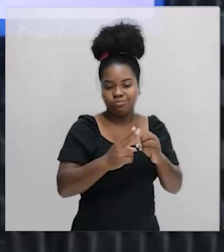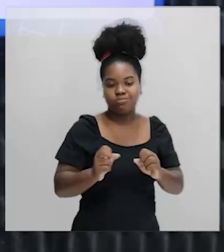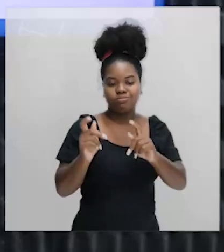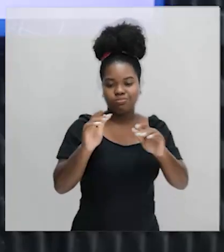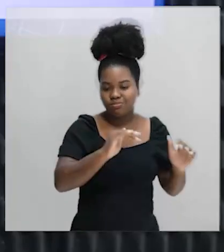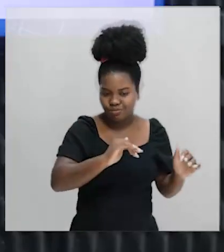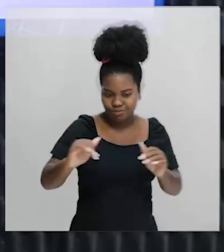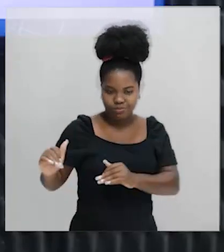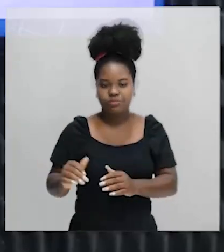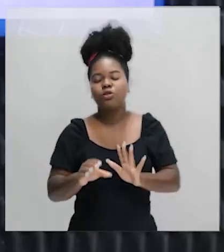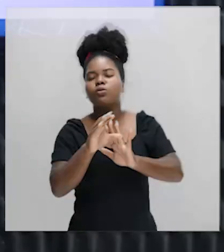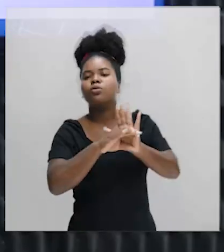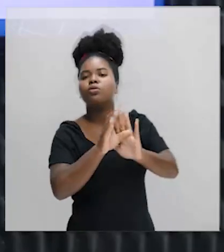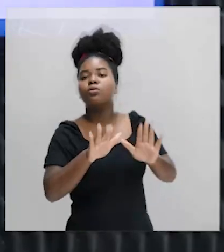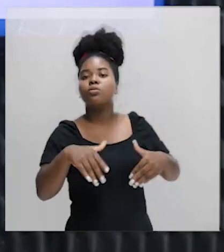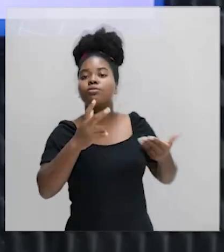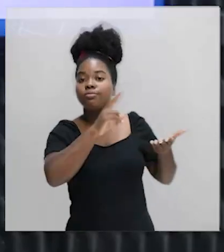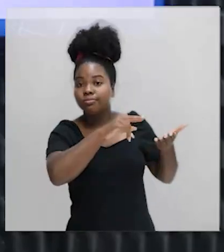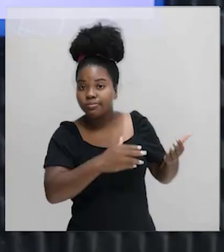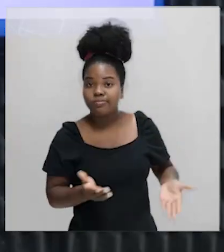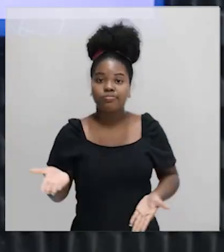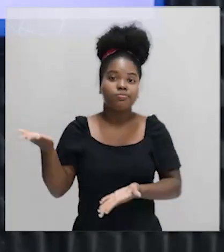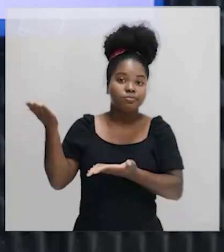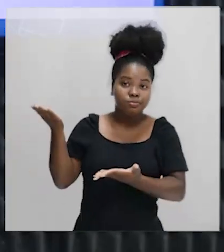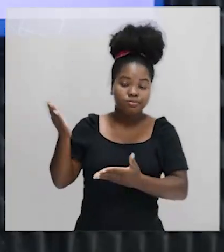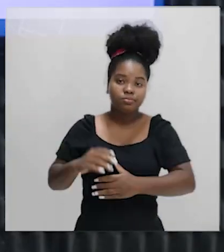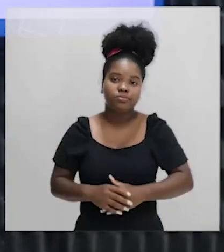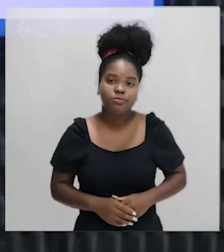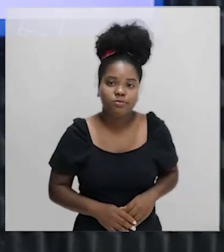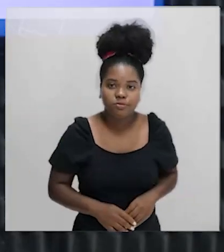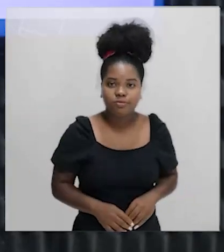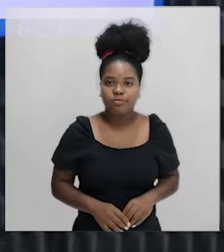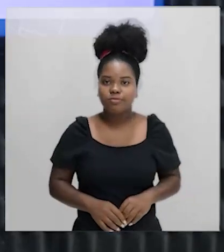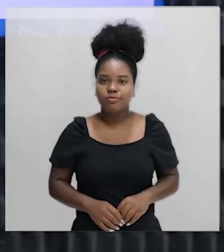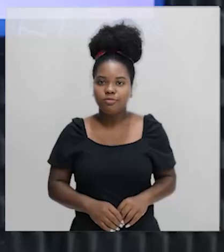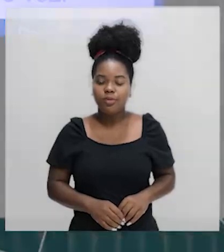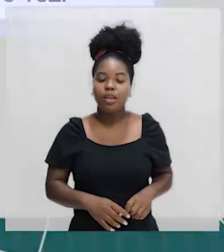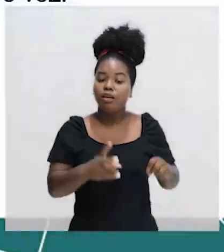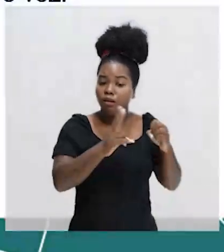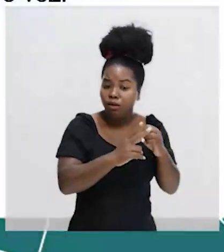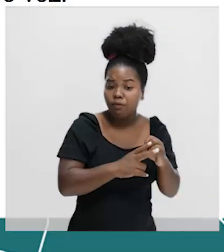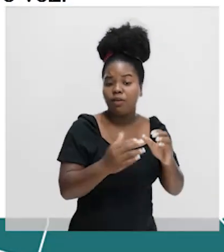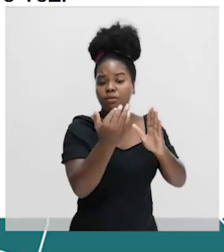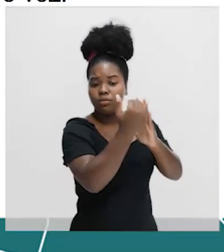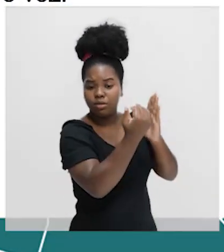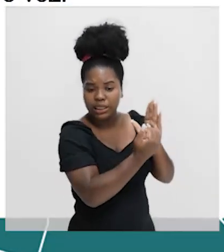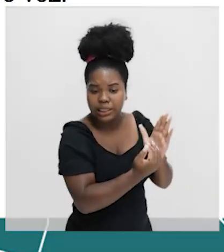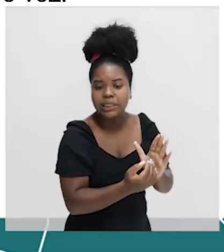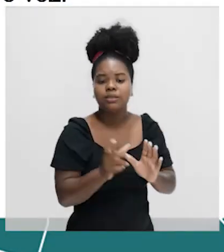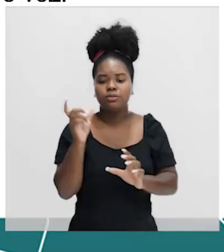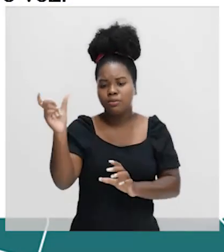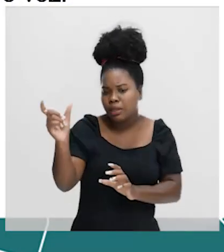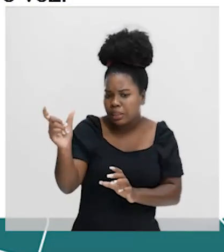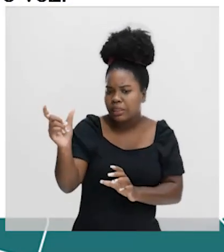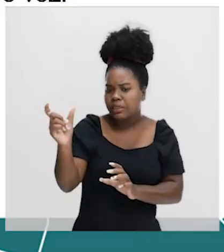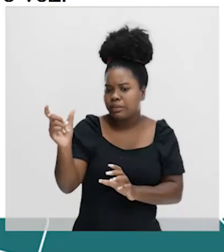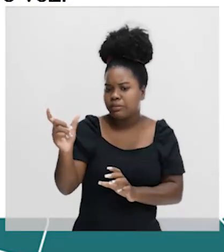lá. Conceito. O verbo é a classe de palavras que exprime